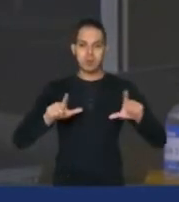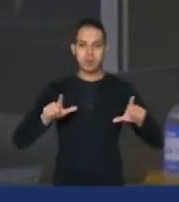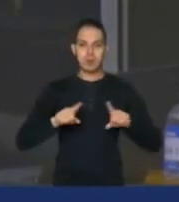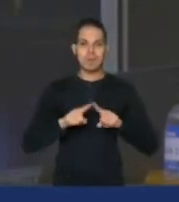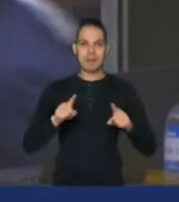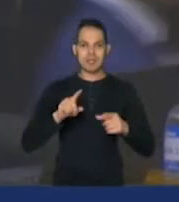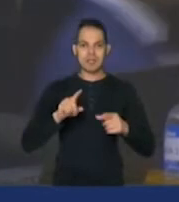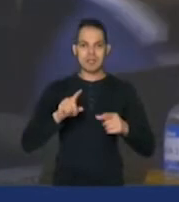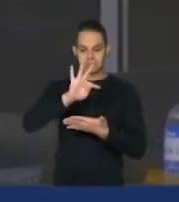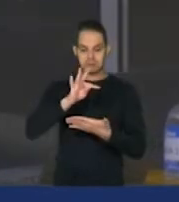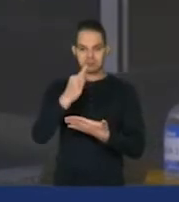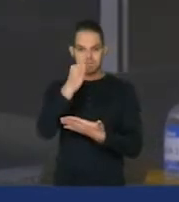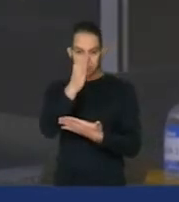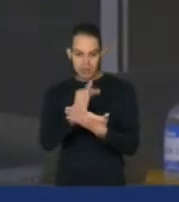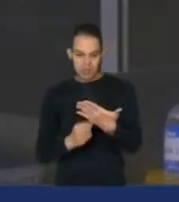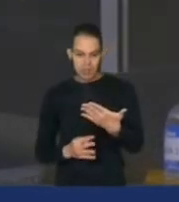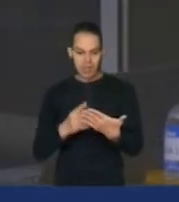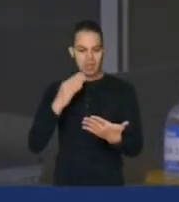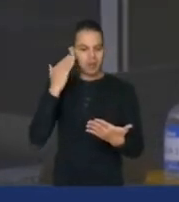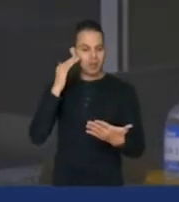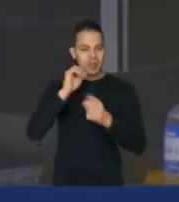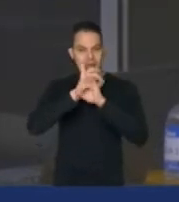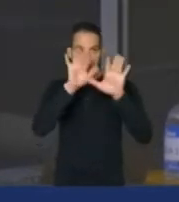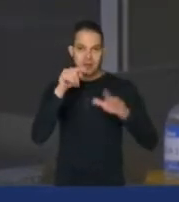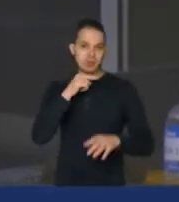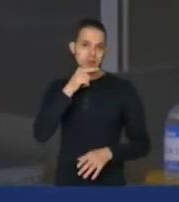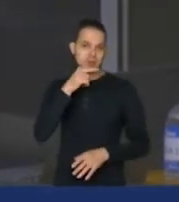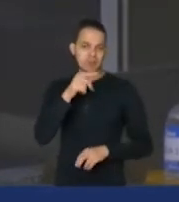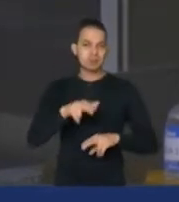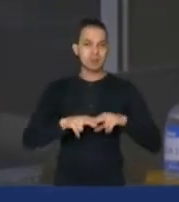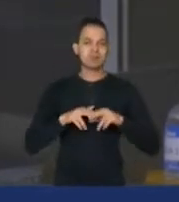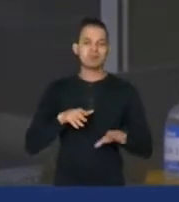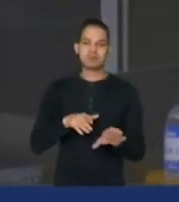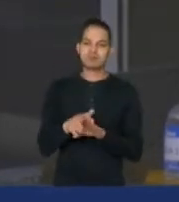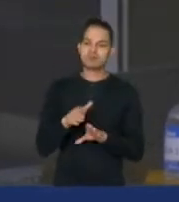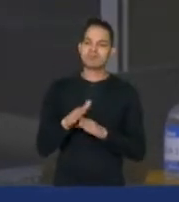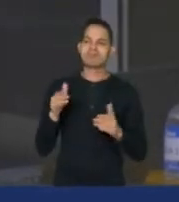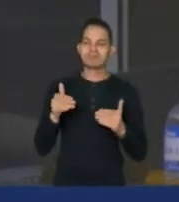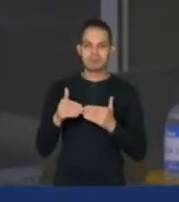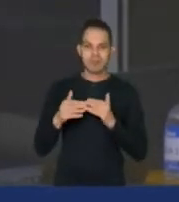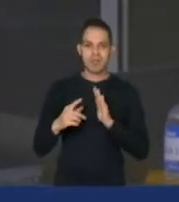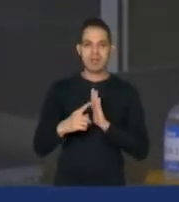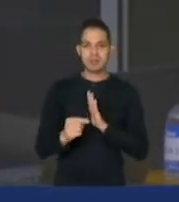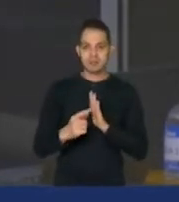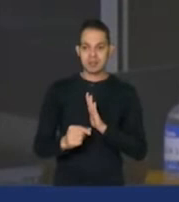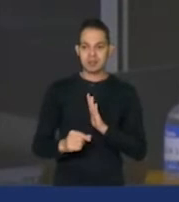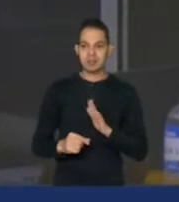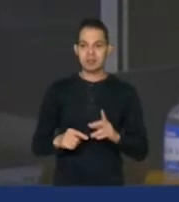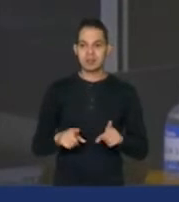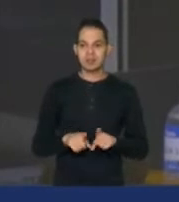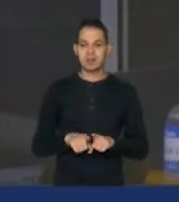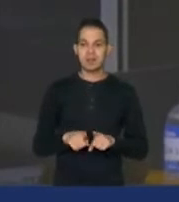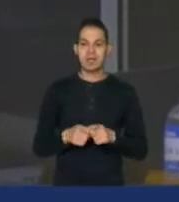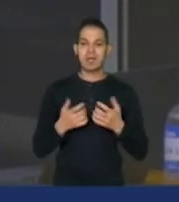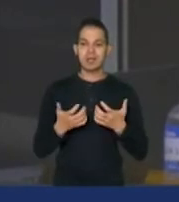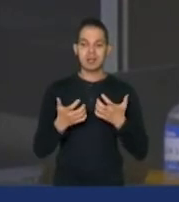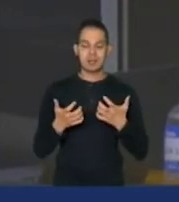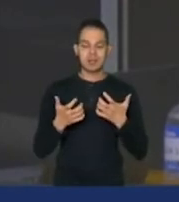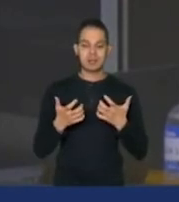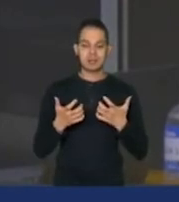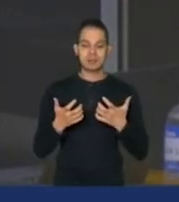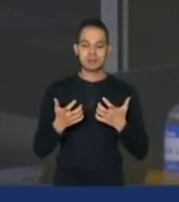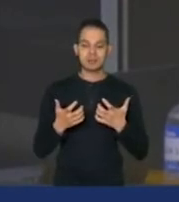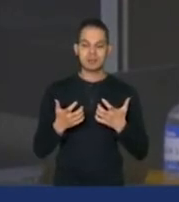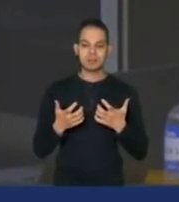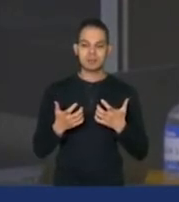texto. Por isso, presidente, encaminho favoravelmente a esse destaque. Já peço de maneira adiantada que